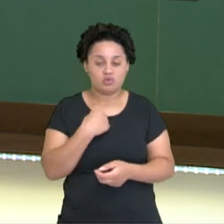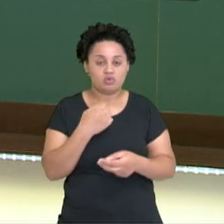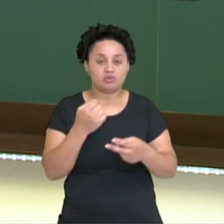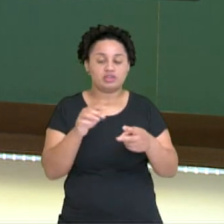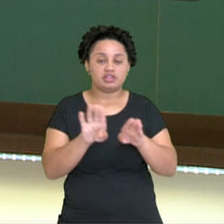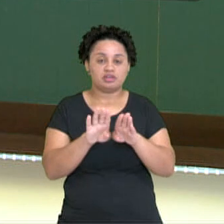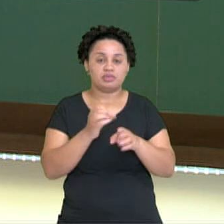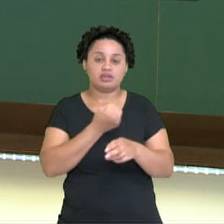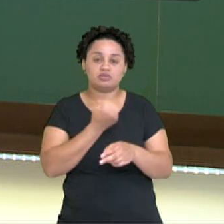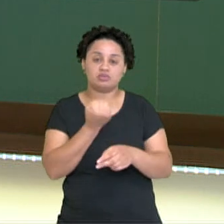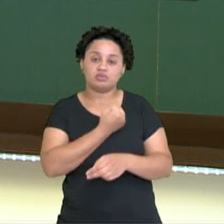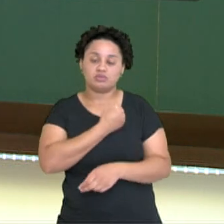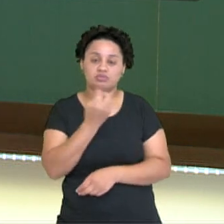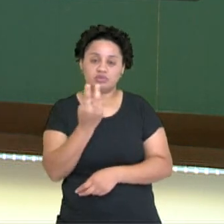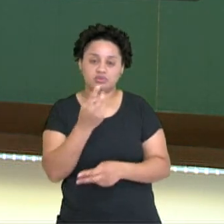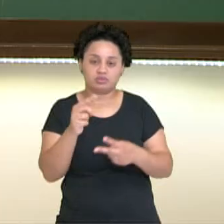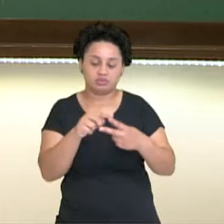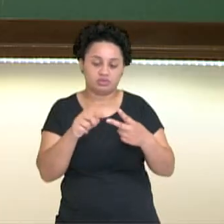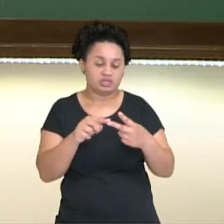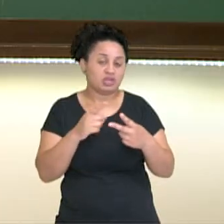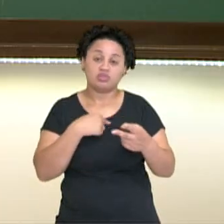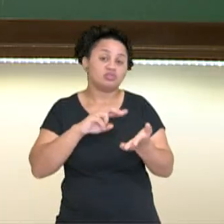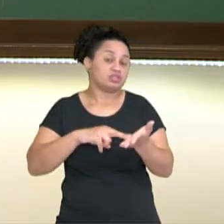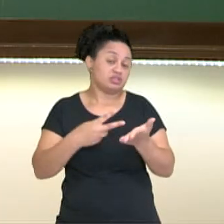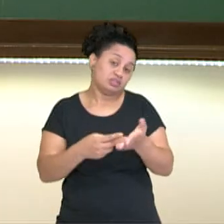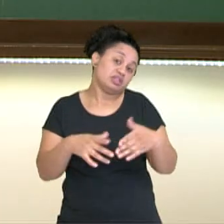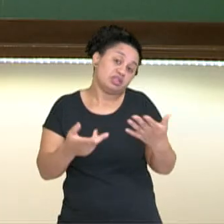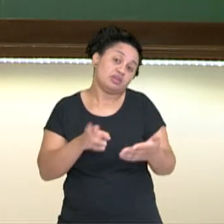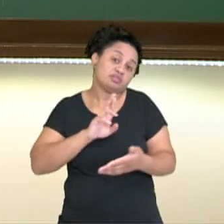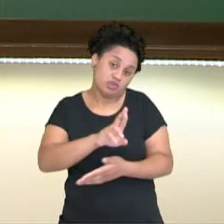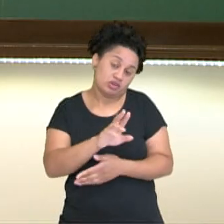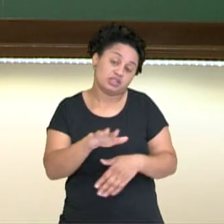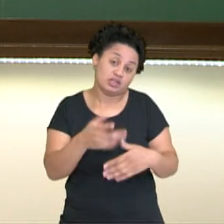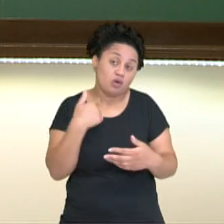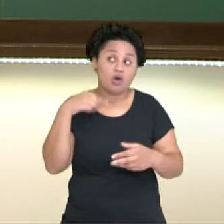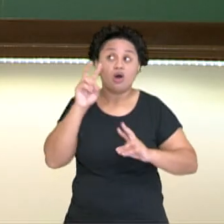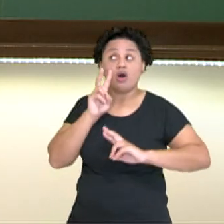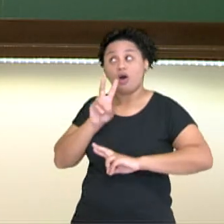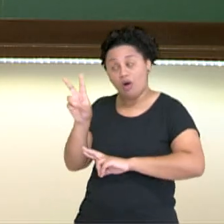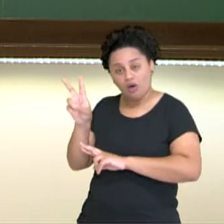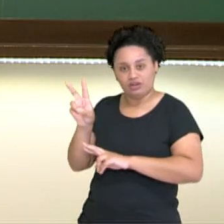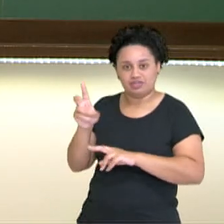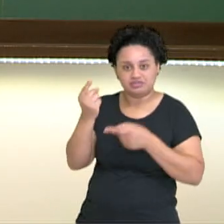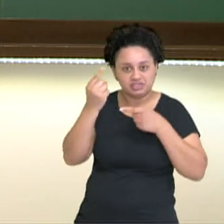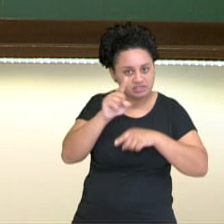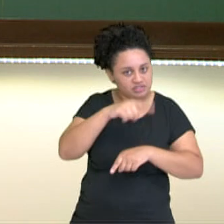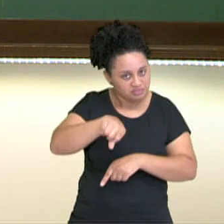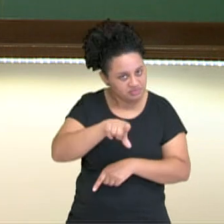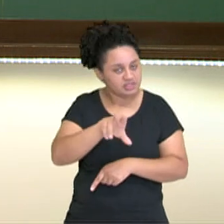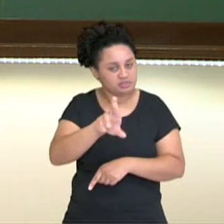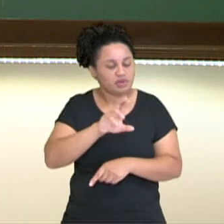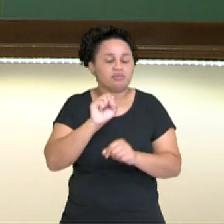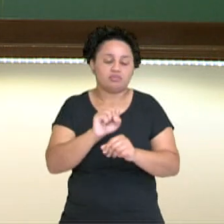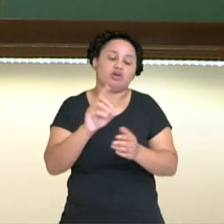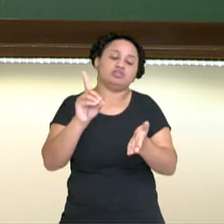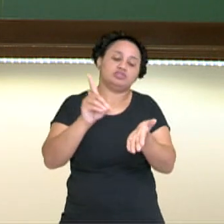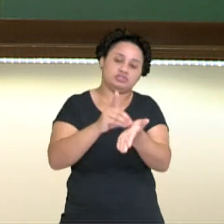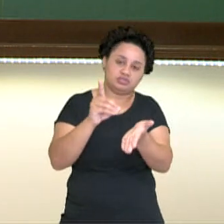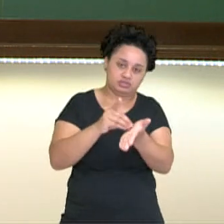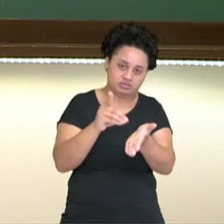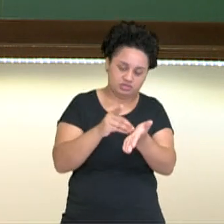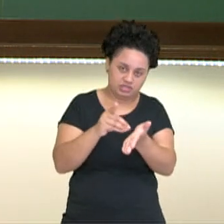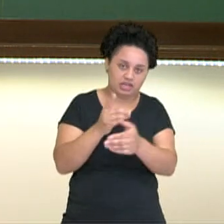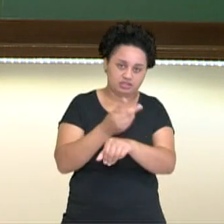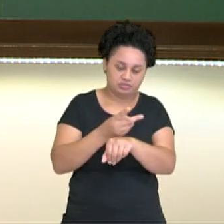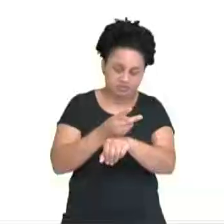they doing? Não vou traduzir, senão eu dou a resposta. Agora é desafiar vocês aí, tá bom? Pode ir até o dicionário se preciso for.